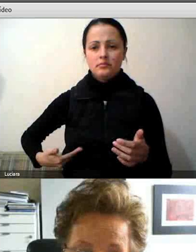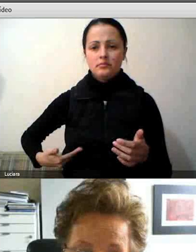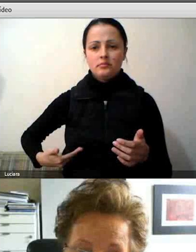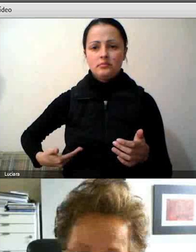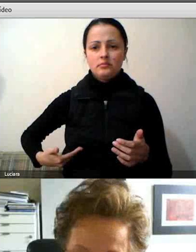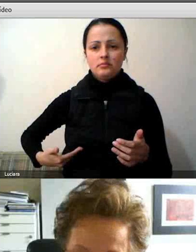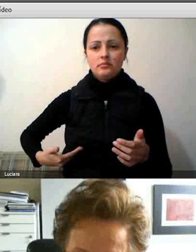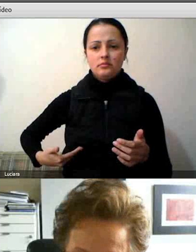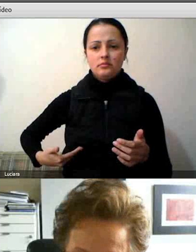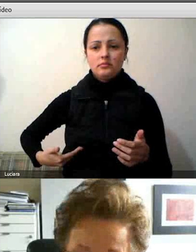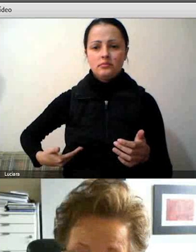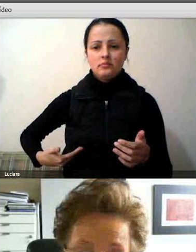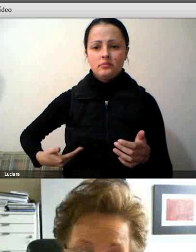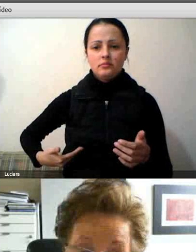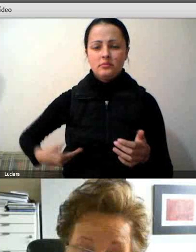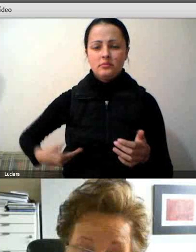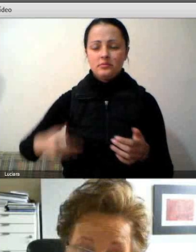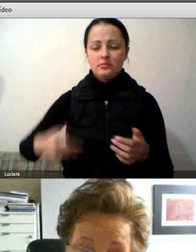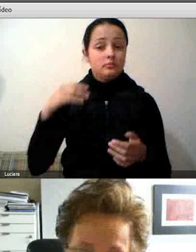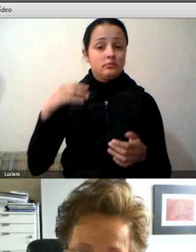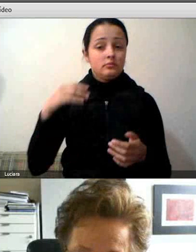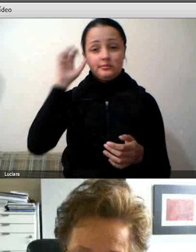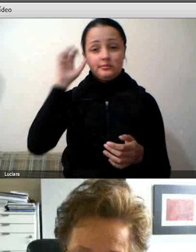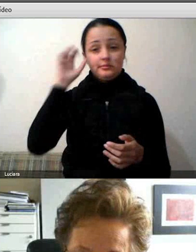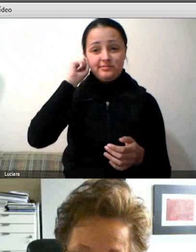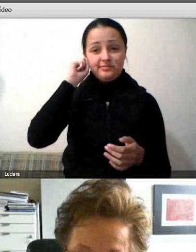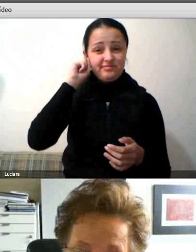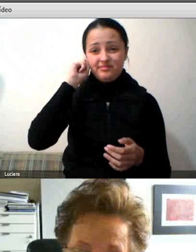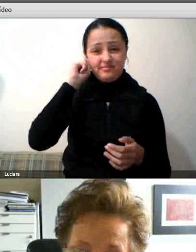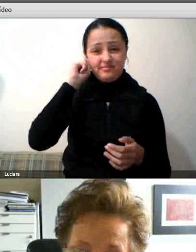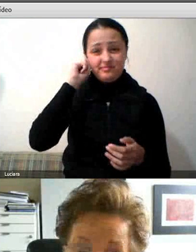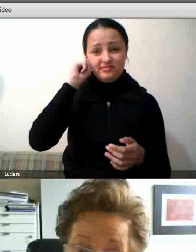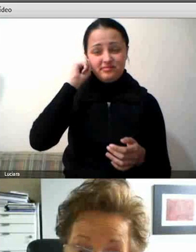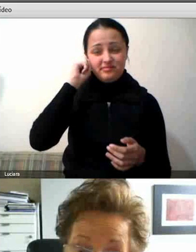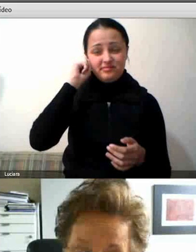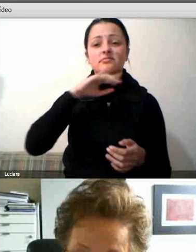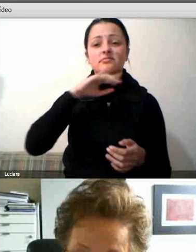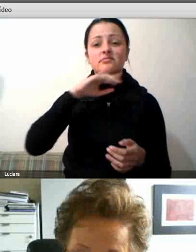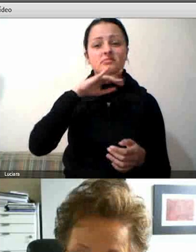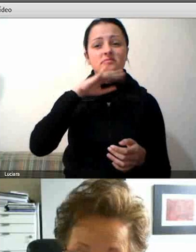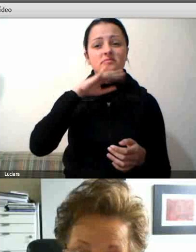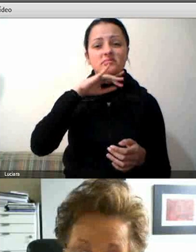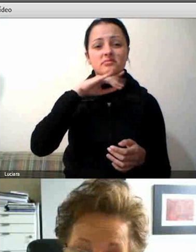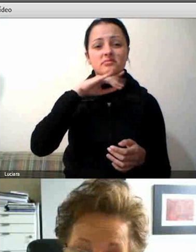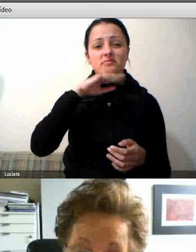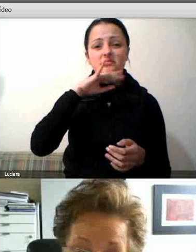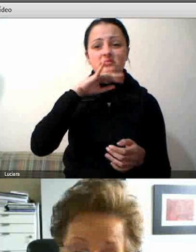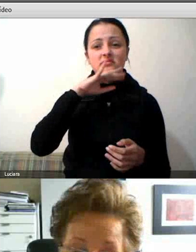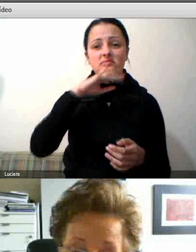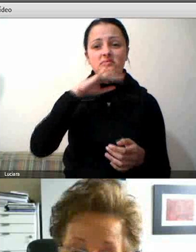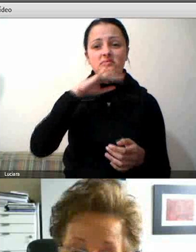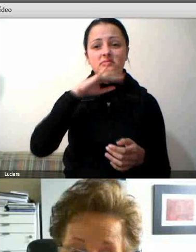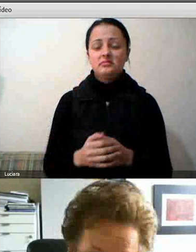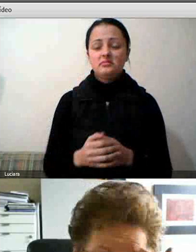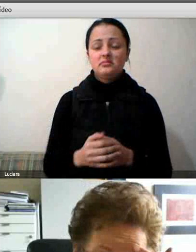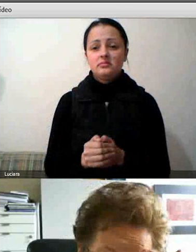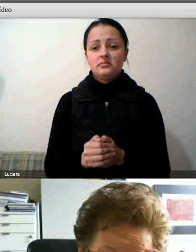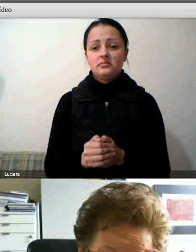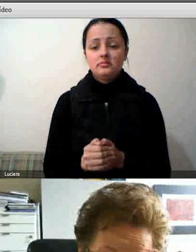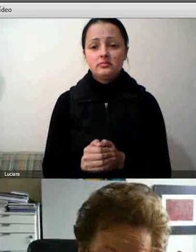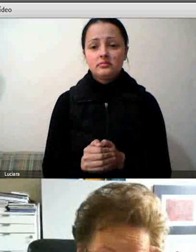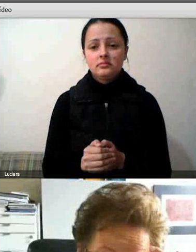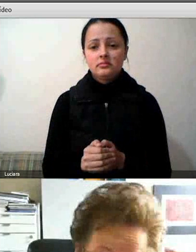projeto Ceibal. Ficou tão entusiasmado que resolveu propor uma Não está